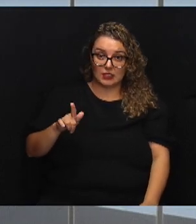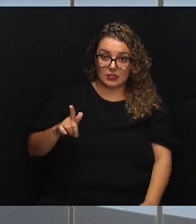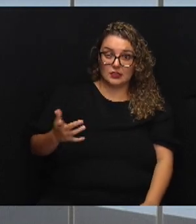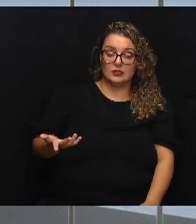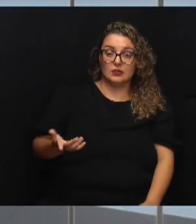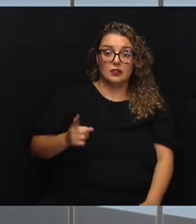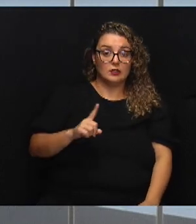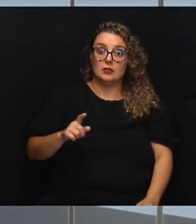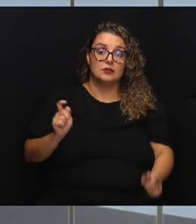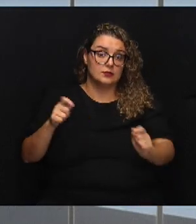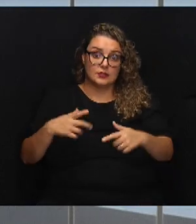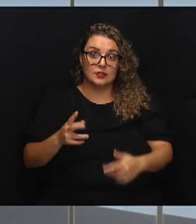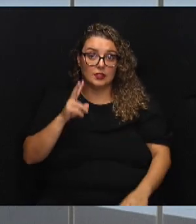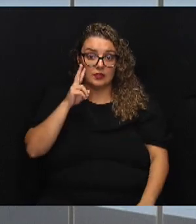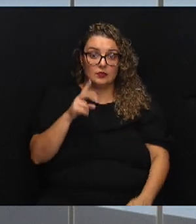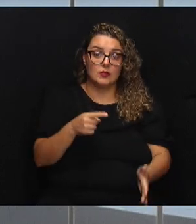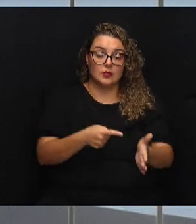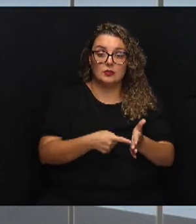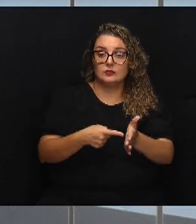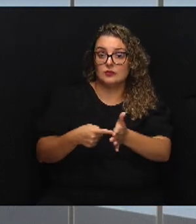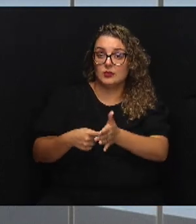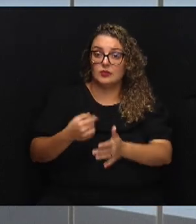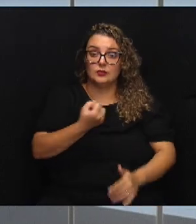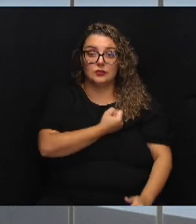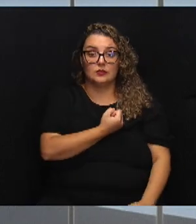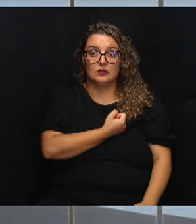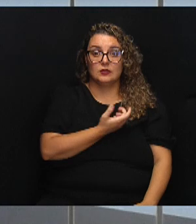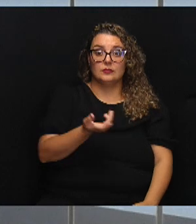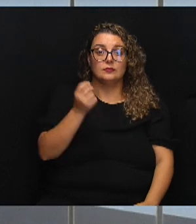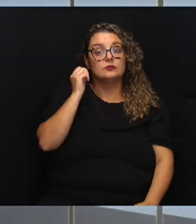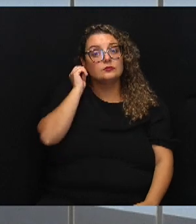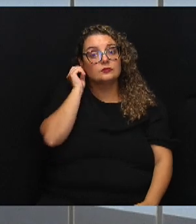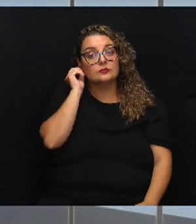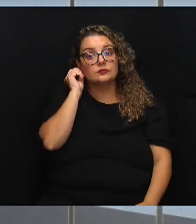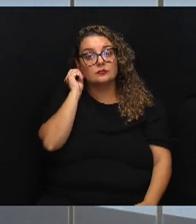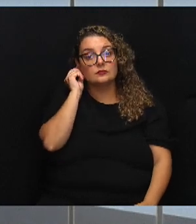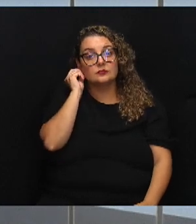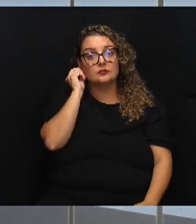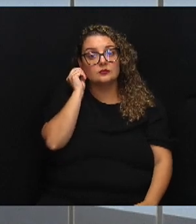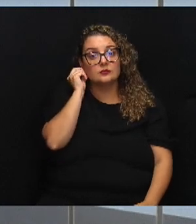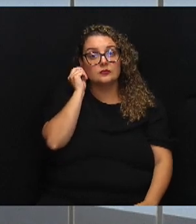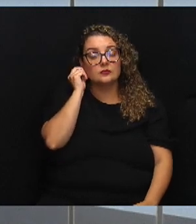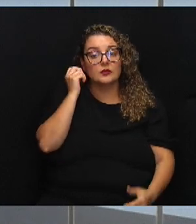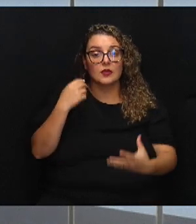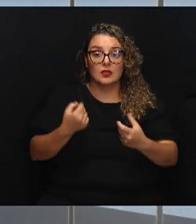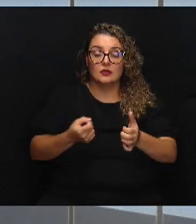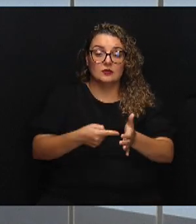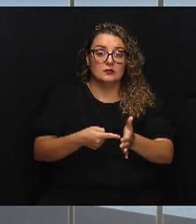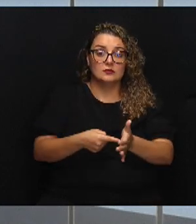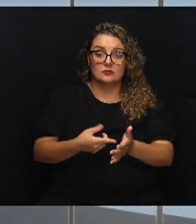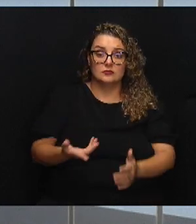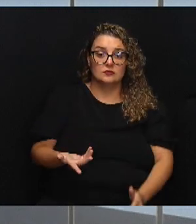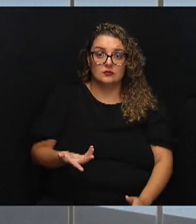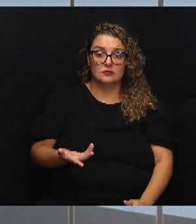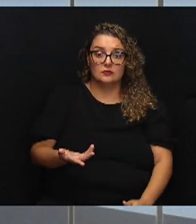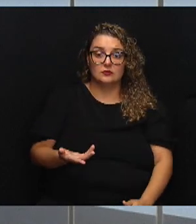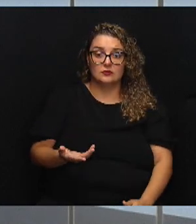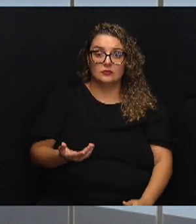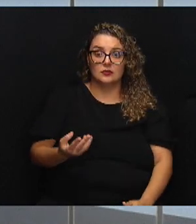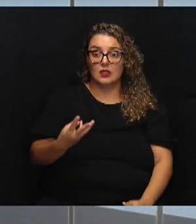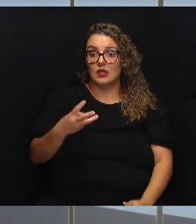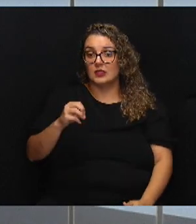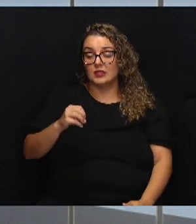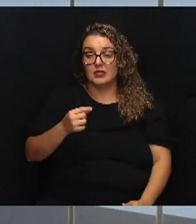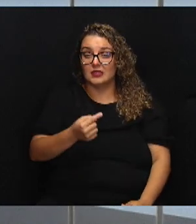Eu vi ali pelo número de denúncias, porque a gente recebe muito, o recebimento da denúncia era assim, eu acredito que eram umas 30 por